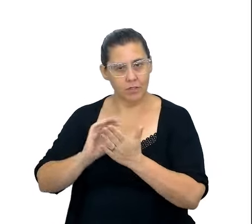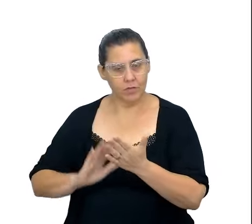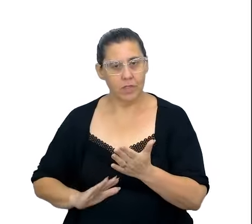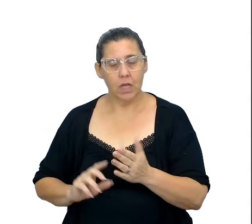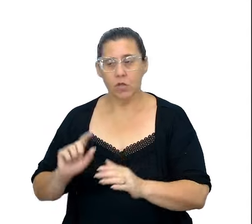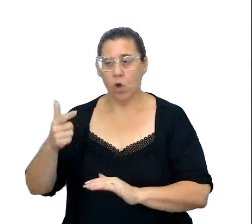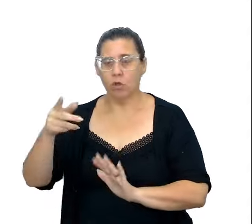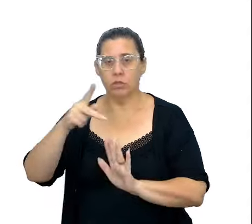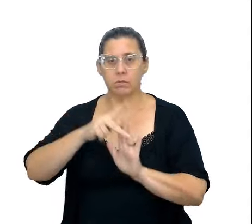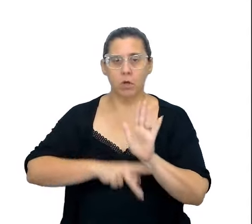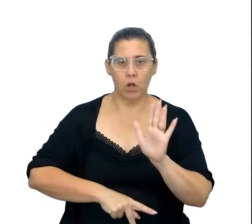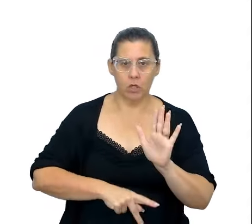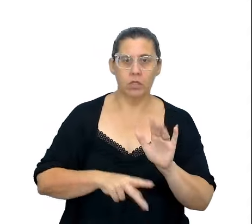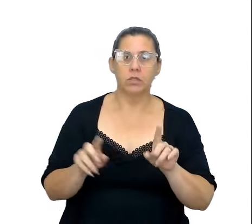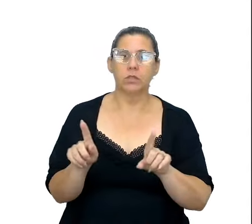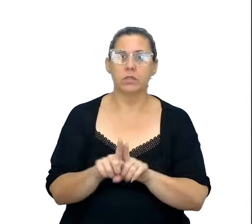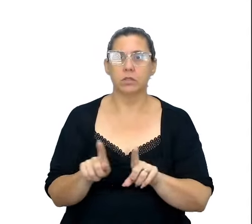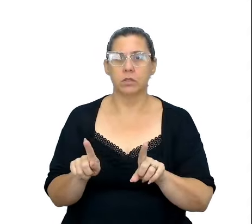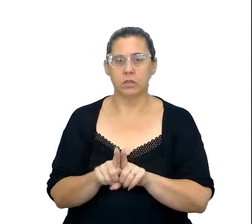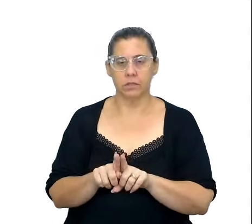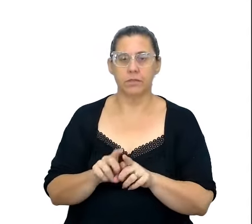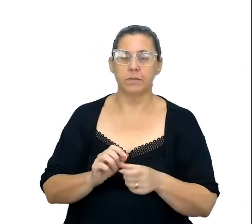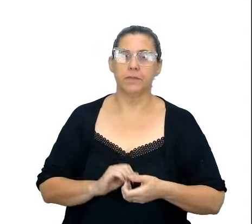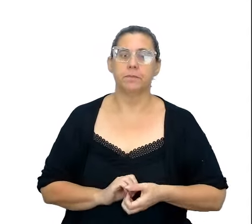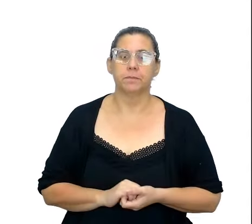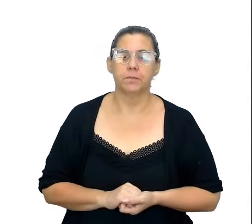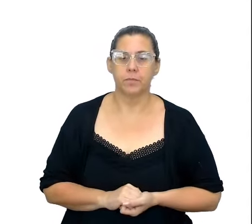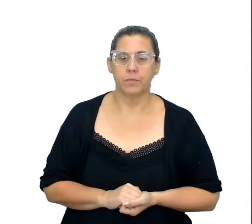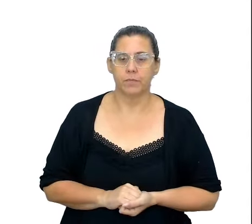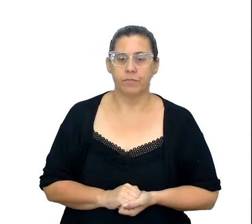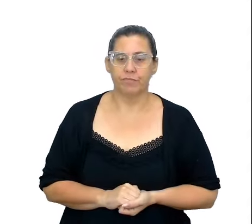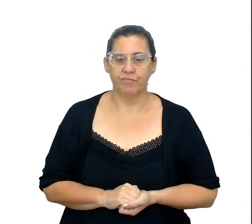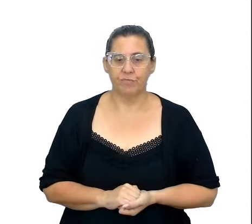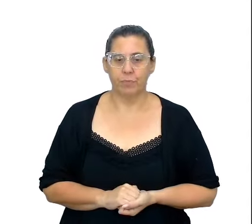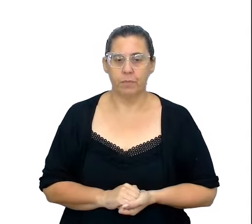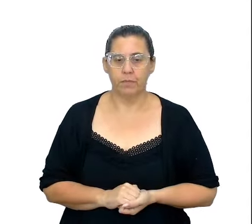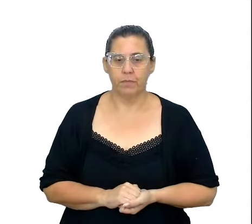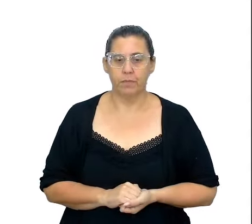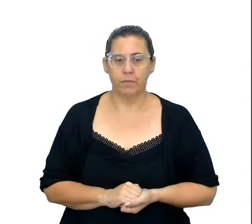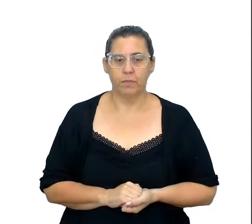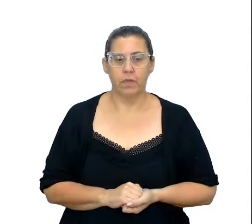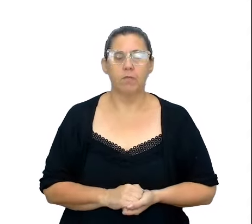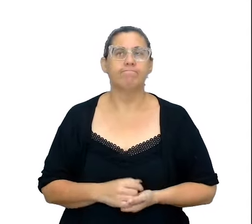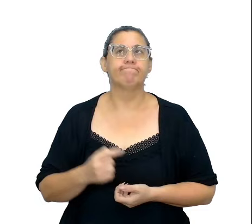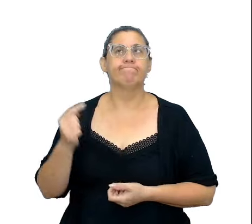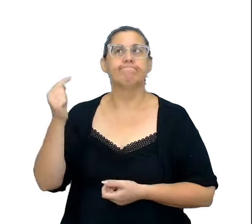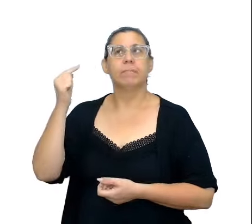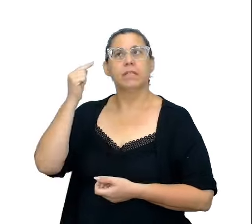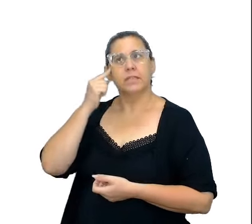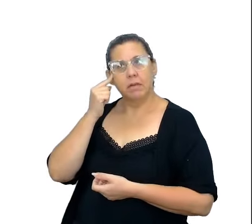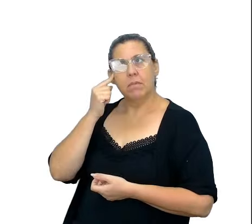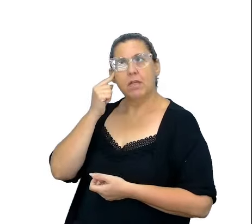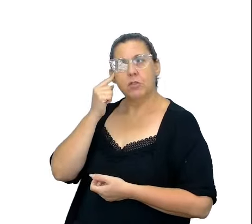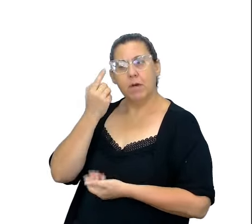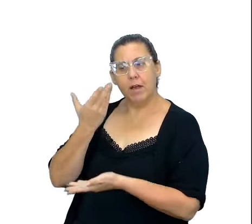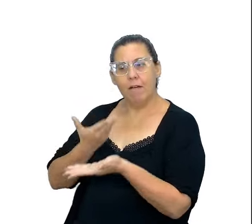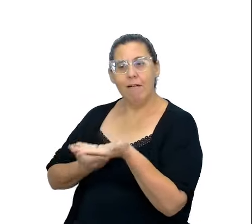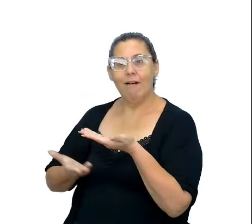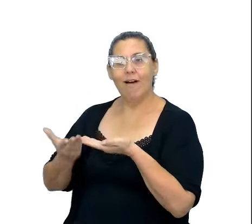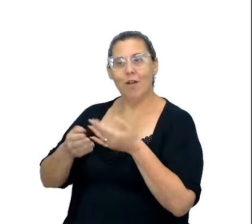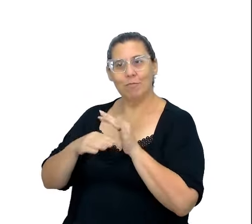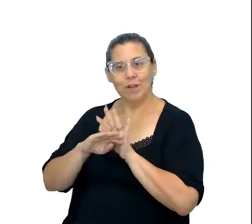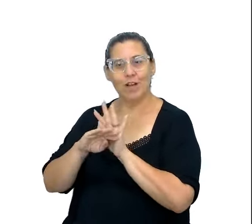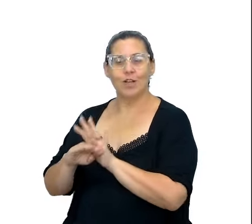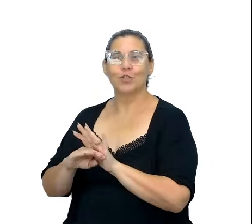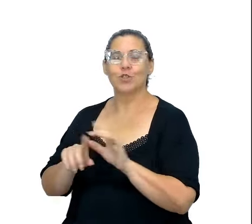projetos também, no decorrer aí da formação da educação básica, tá? Propicia o pensamento colaborativo e o desenvolvimento